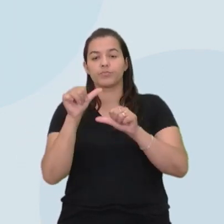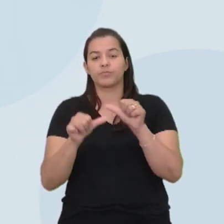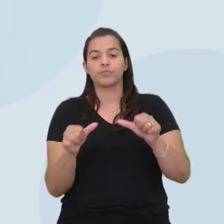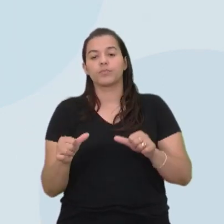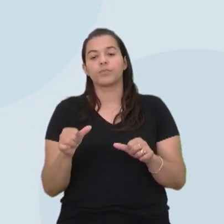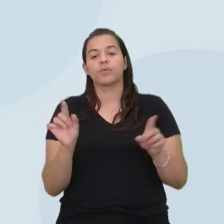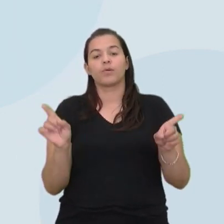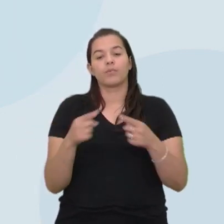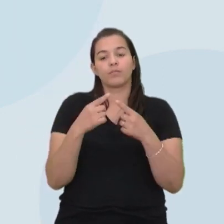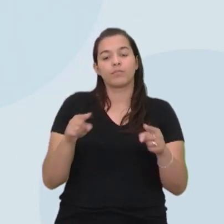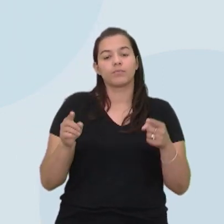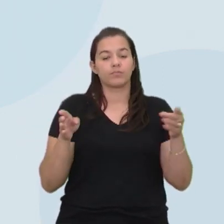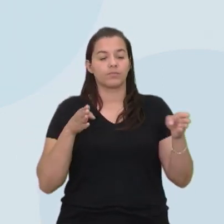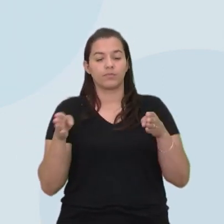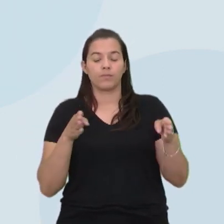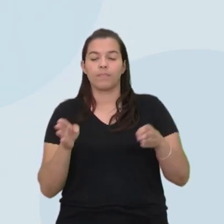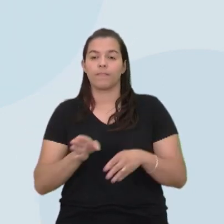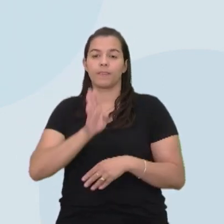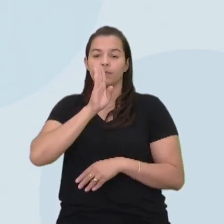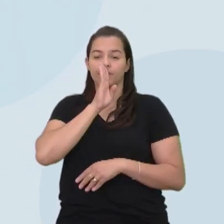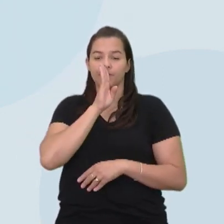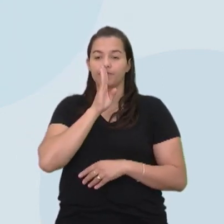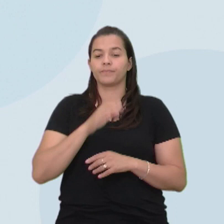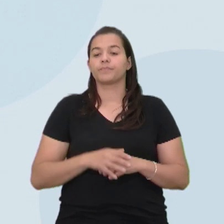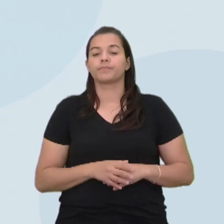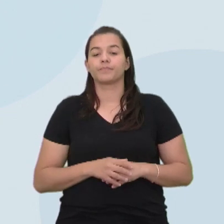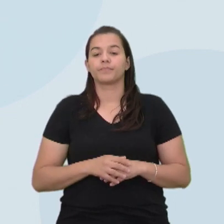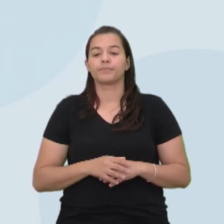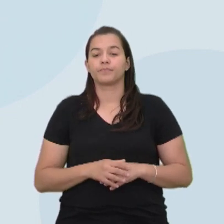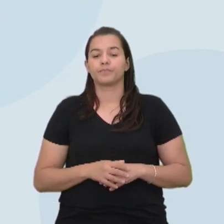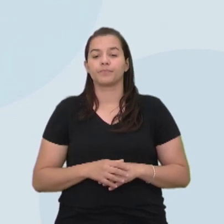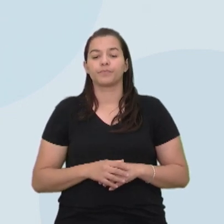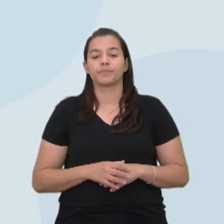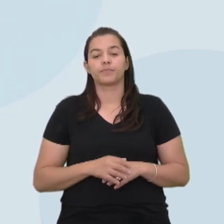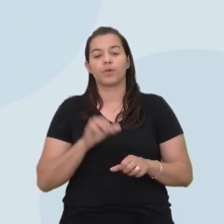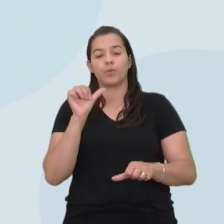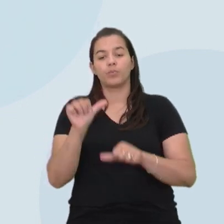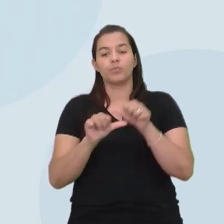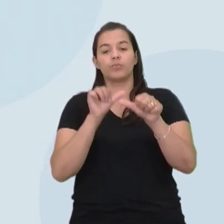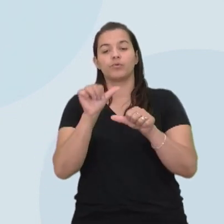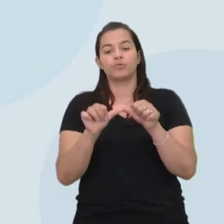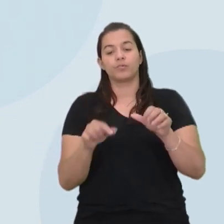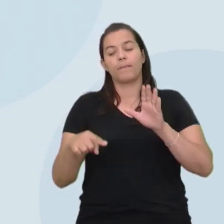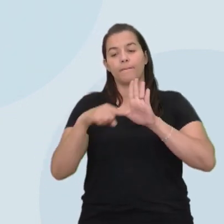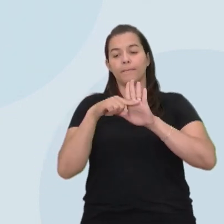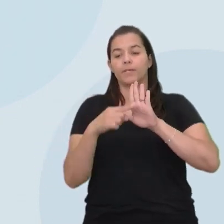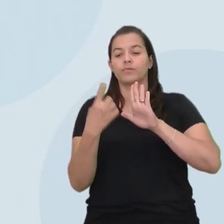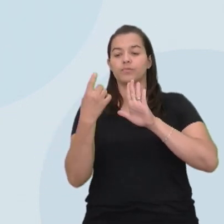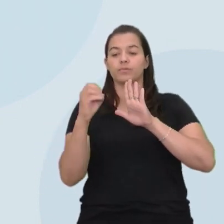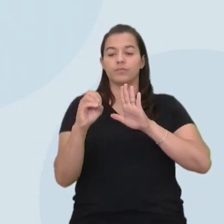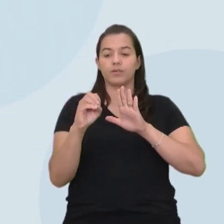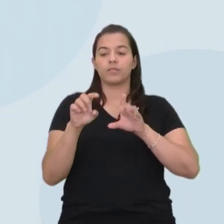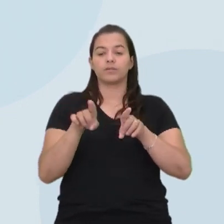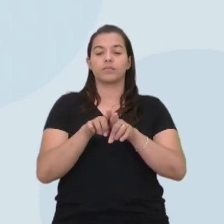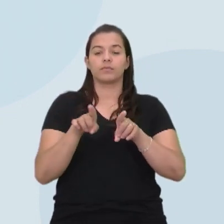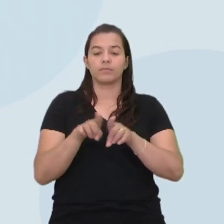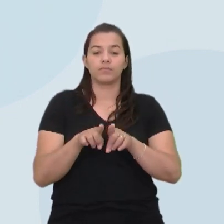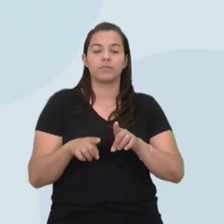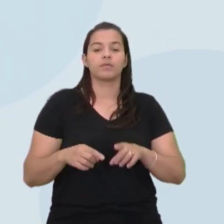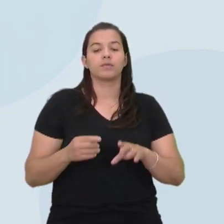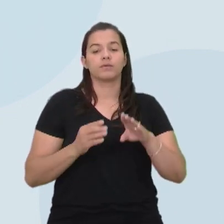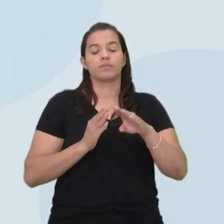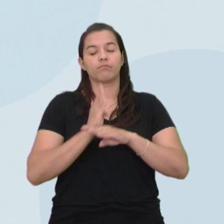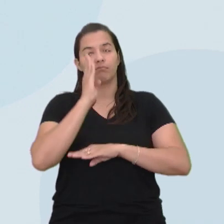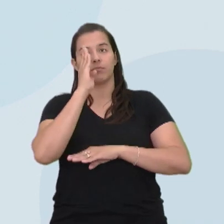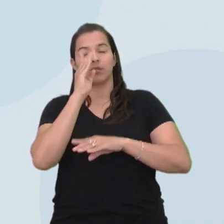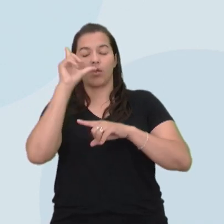num determinado momento para ficar mudo. Você pode fazer o mude o volume em menos 10. Você pode aumentar, né? Se for negativo, está diminuindo. Se for positivo,